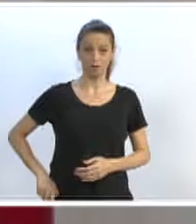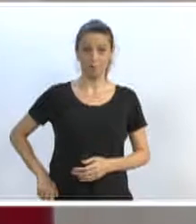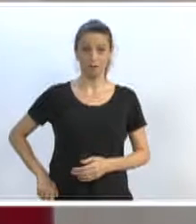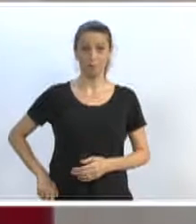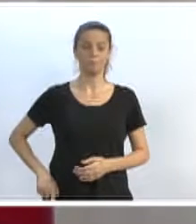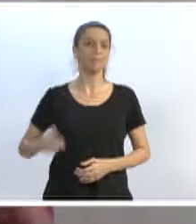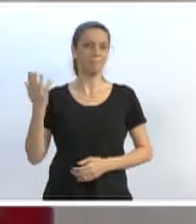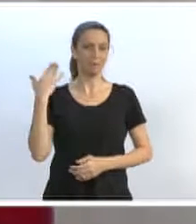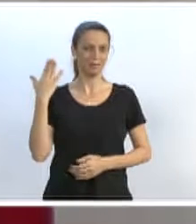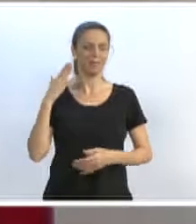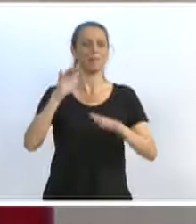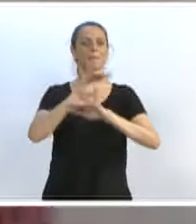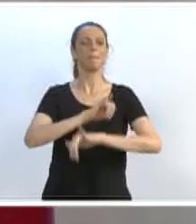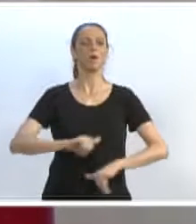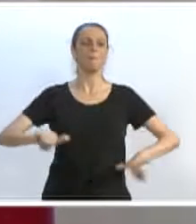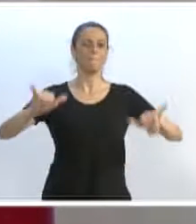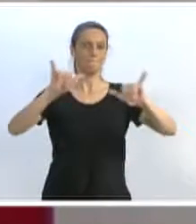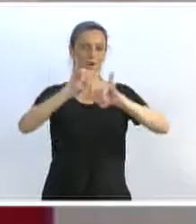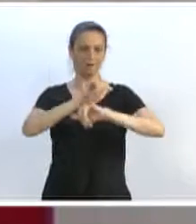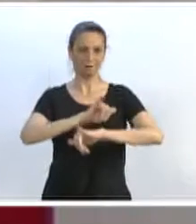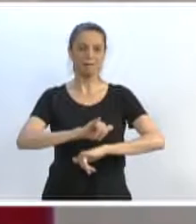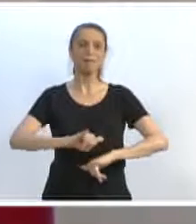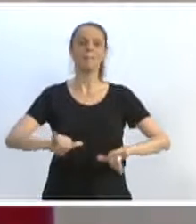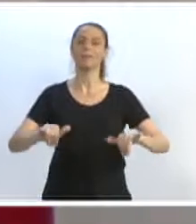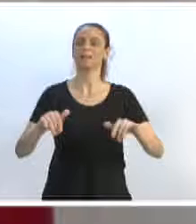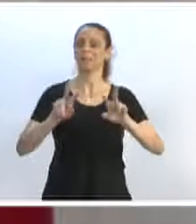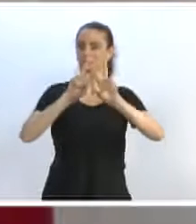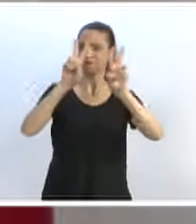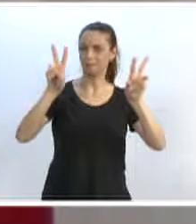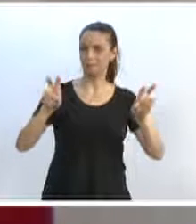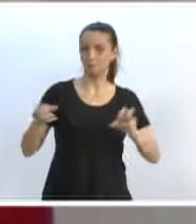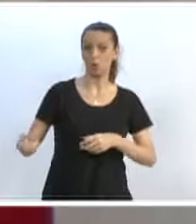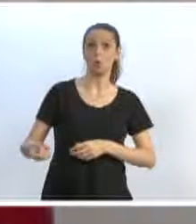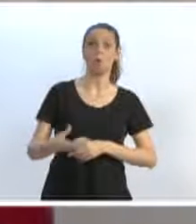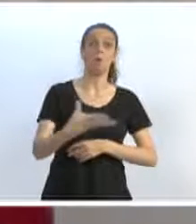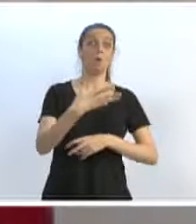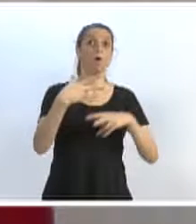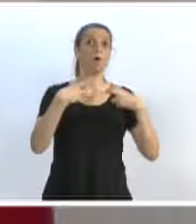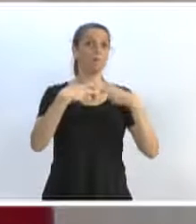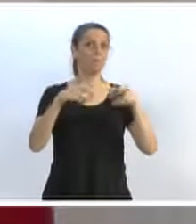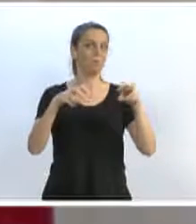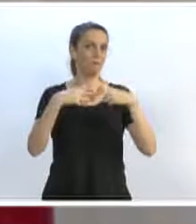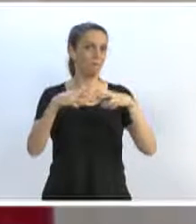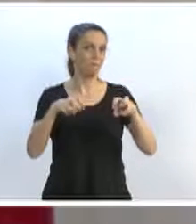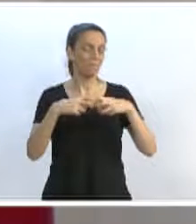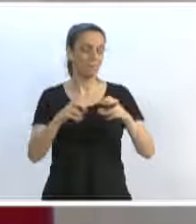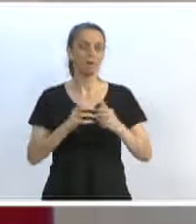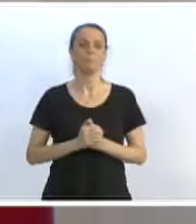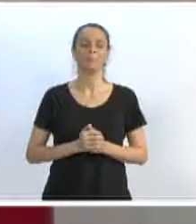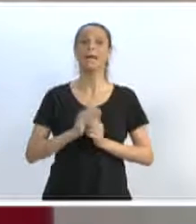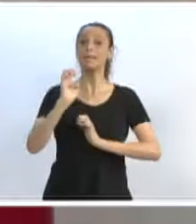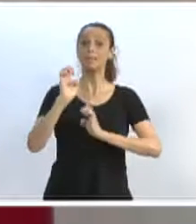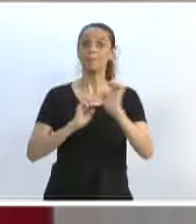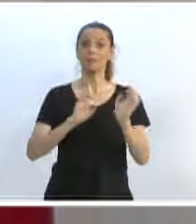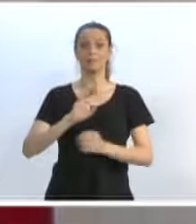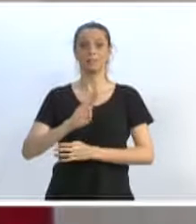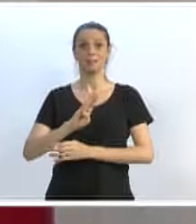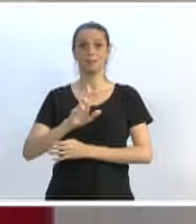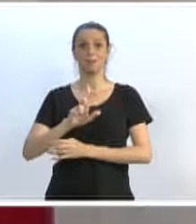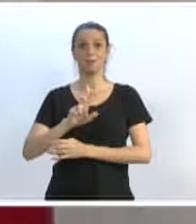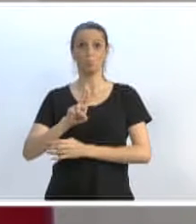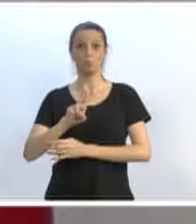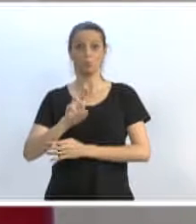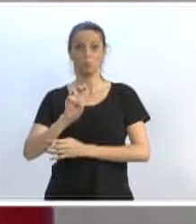fez uma propaganda enorme com relação à nova empresa que veio se instalar em Blumenau, a Blumob, dizendo